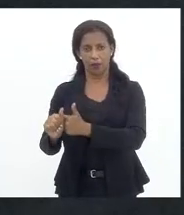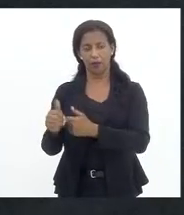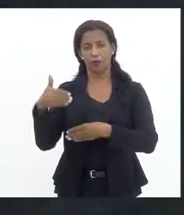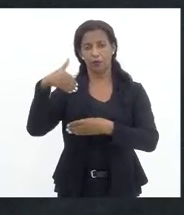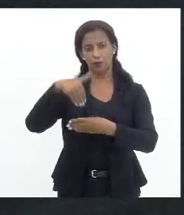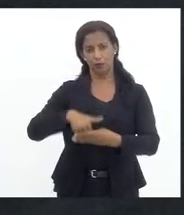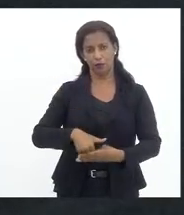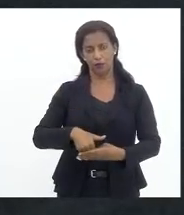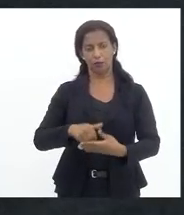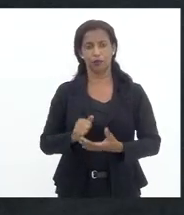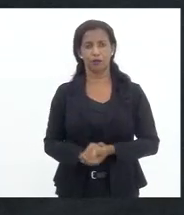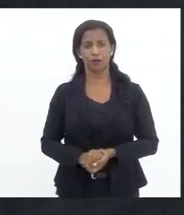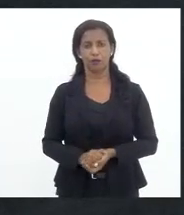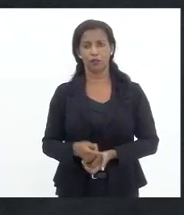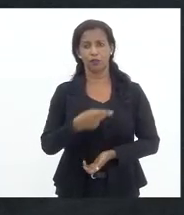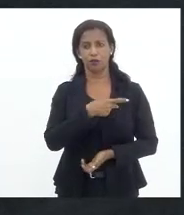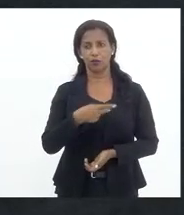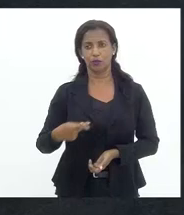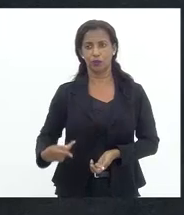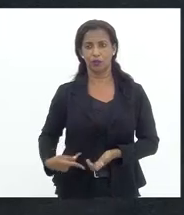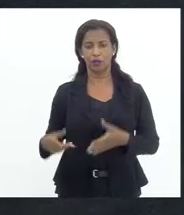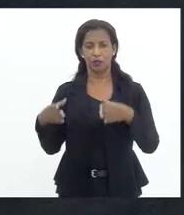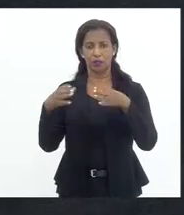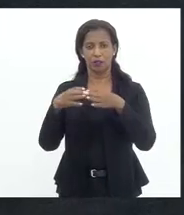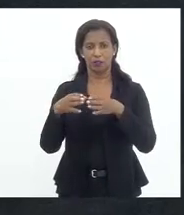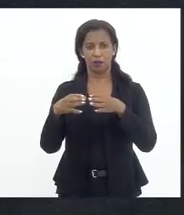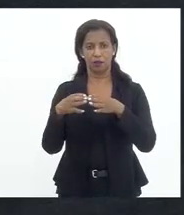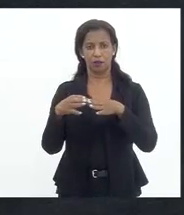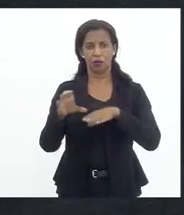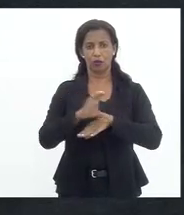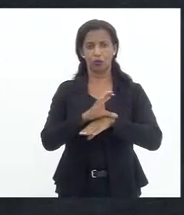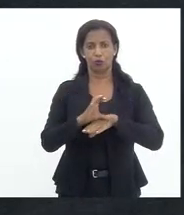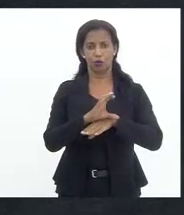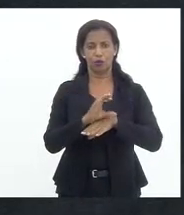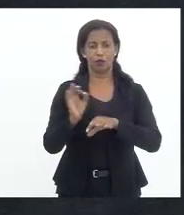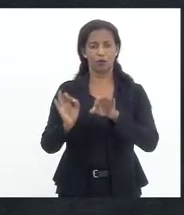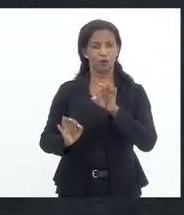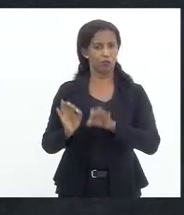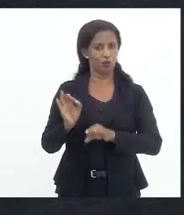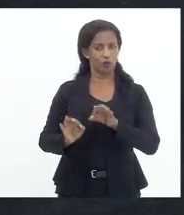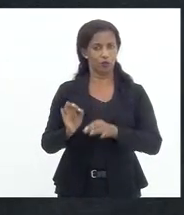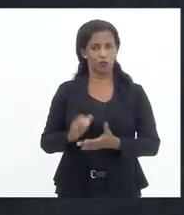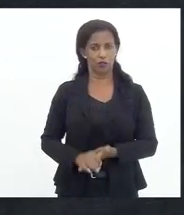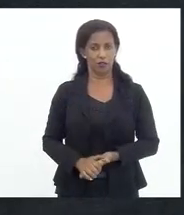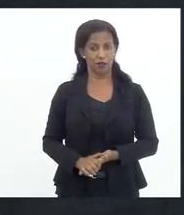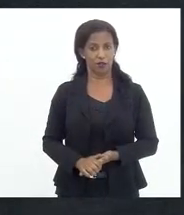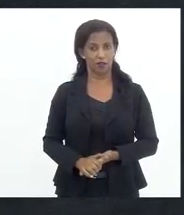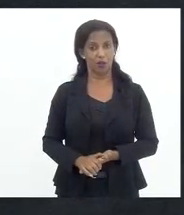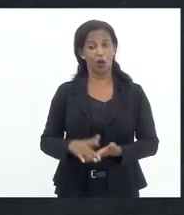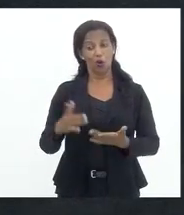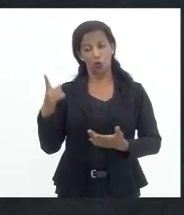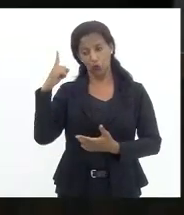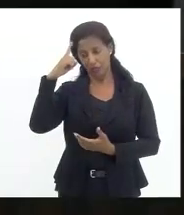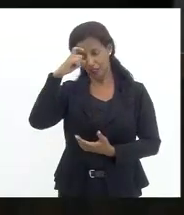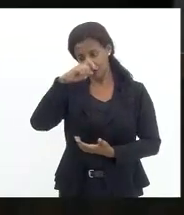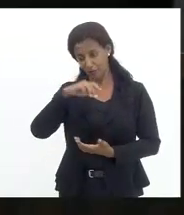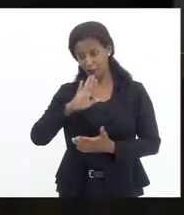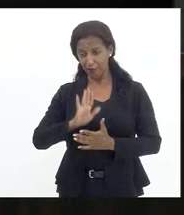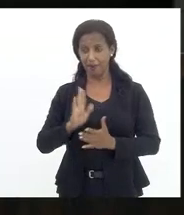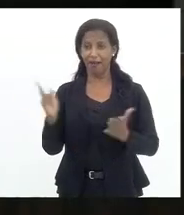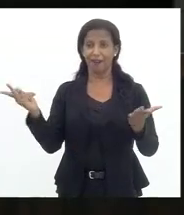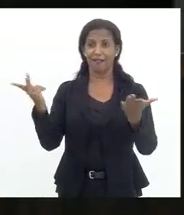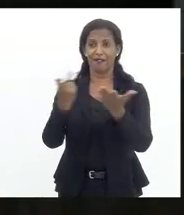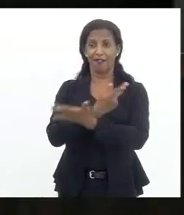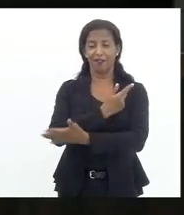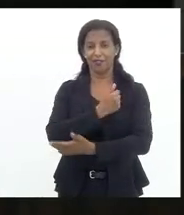voto do presidente da Comissão de Constituição e Justiça. O que era raro acontece, senhor presidente.